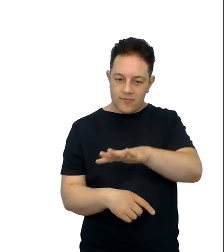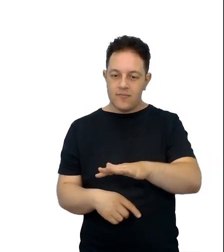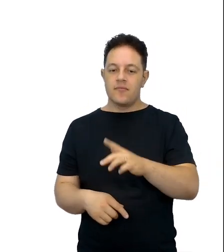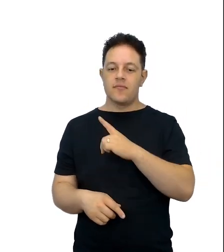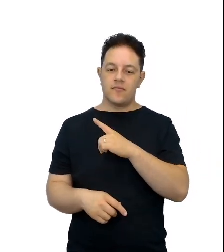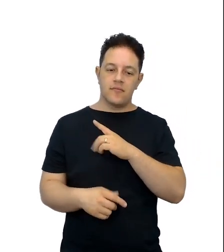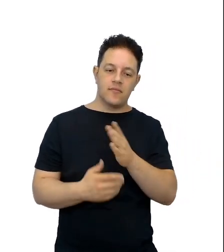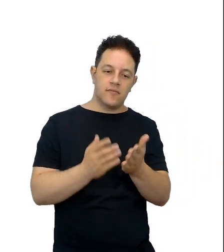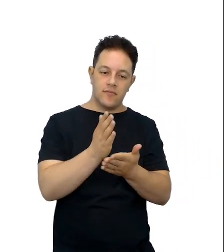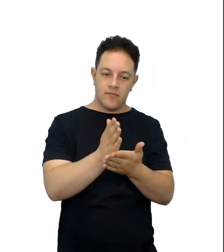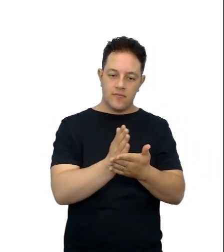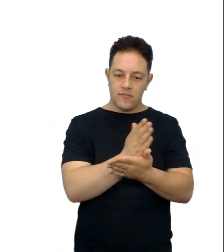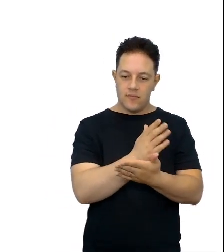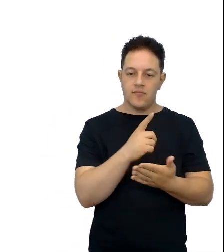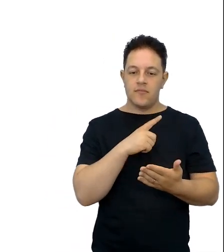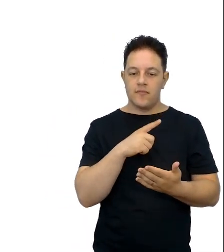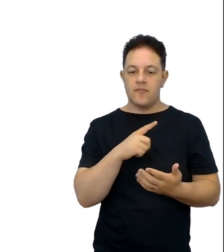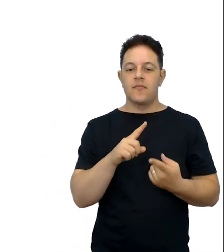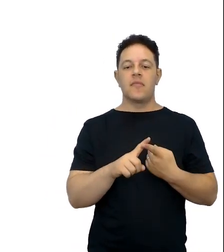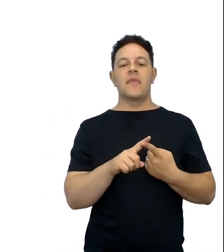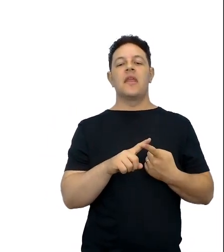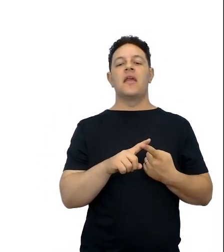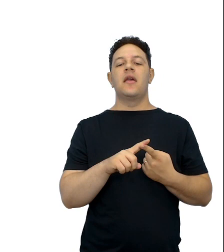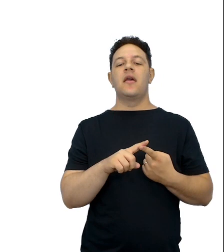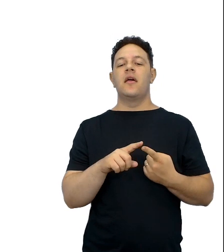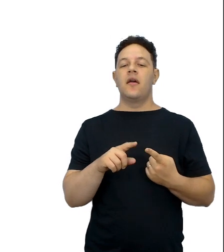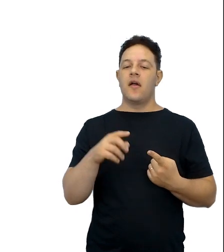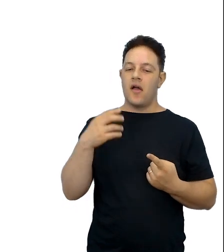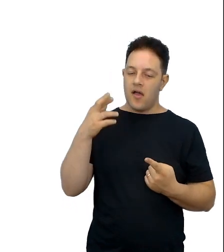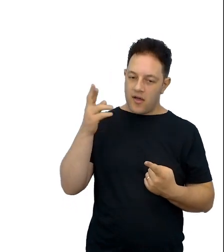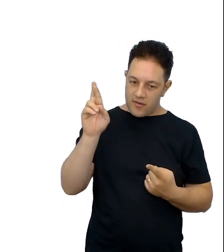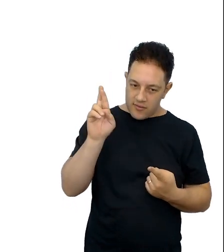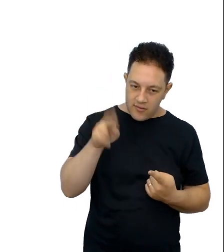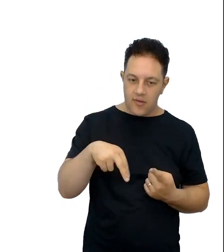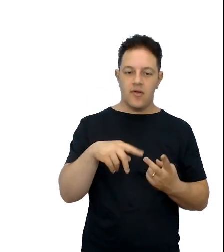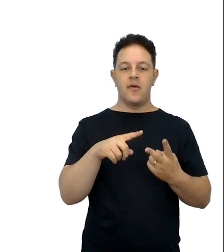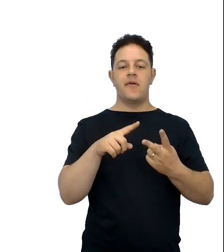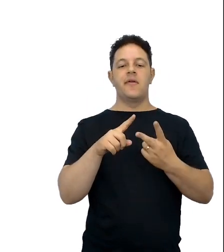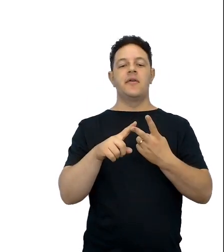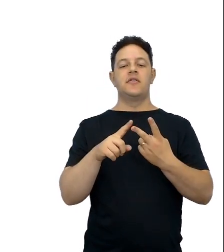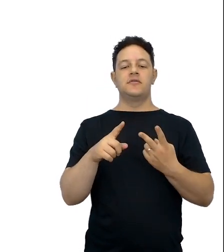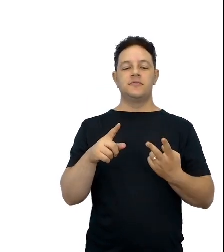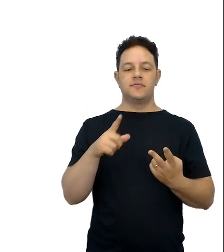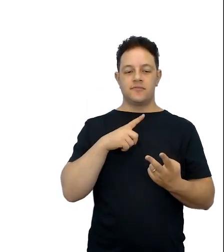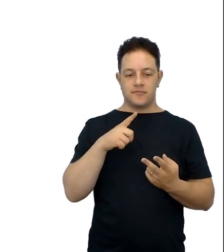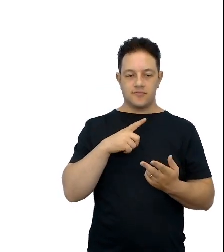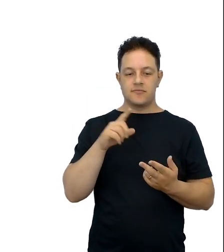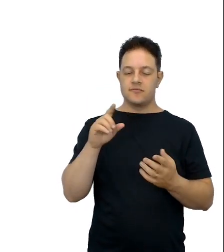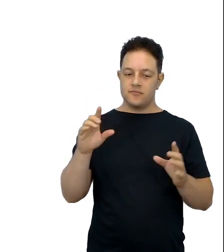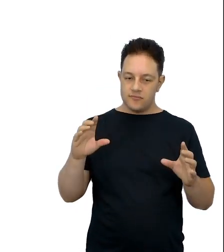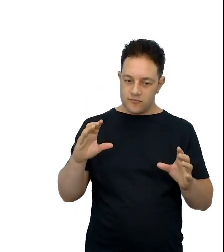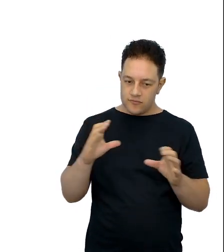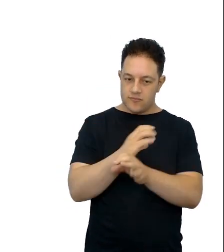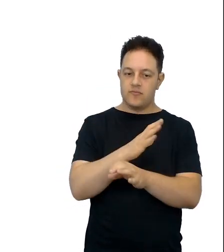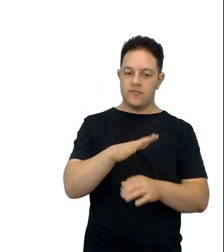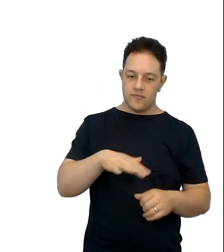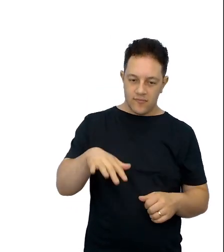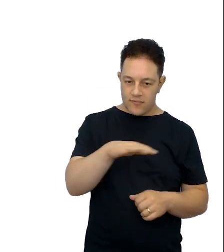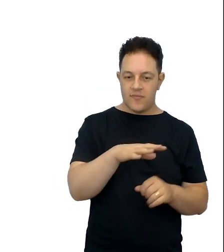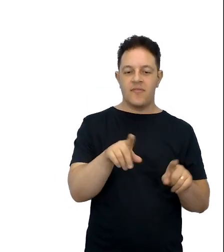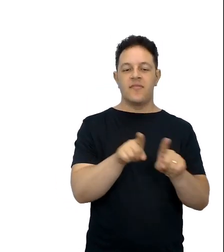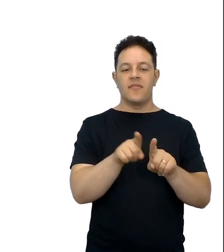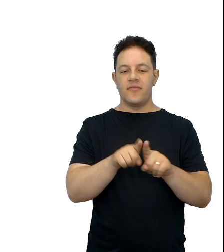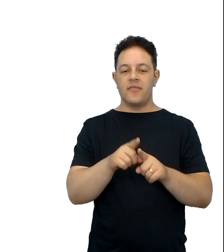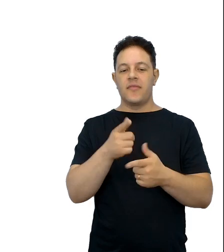parte inteiro, razão, quociente, tá? Então, aqui a gente hoje vai discutir um pouquinho